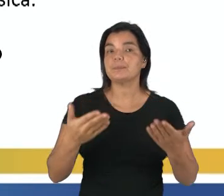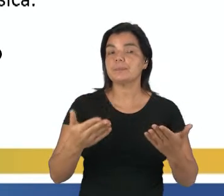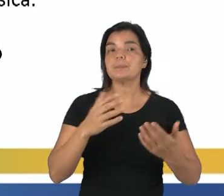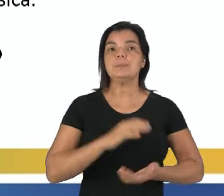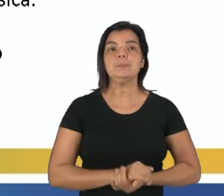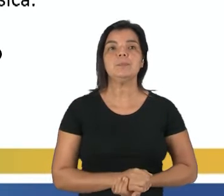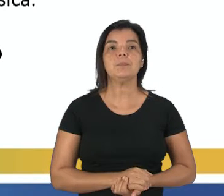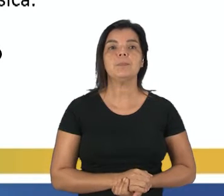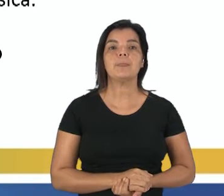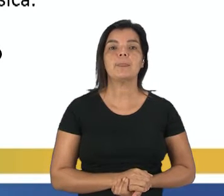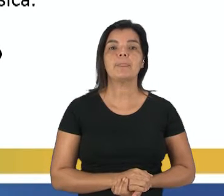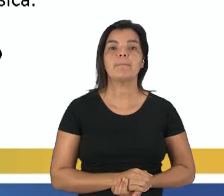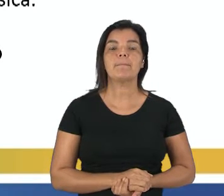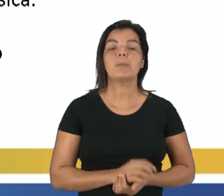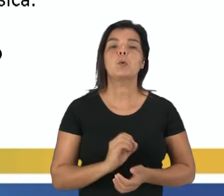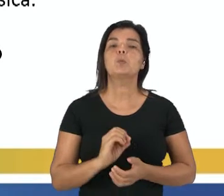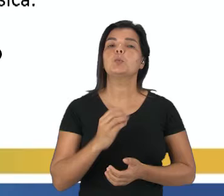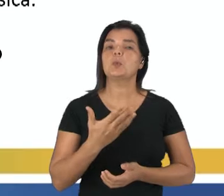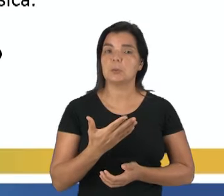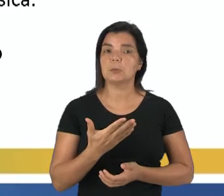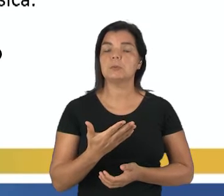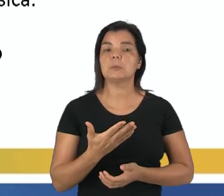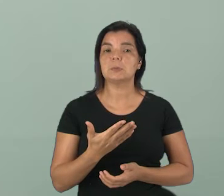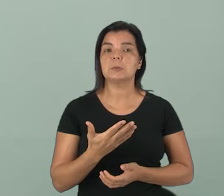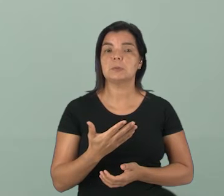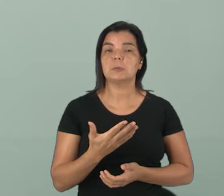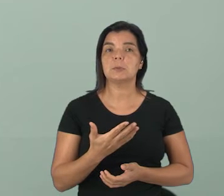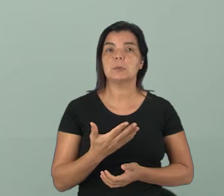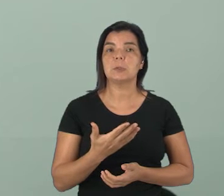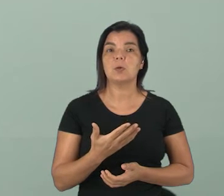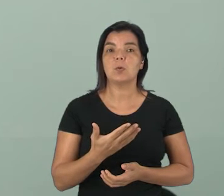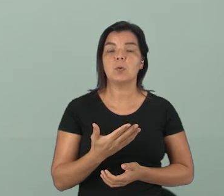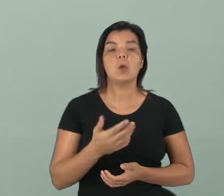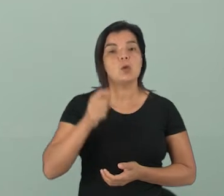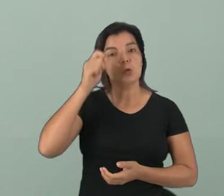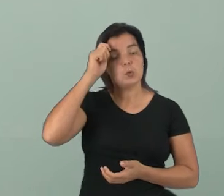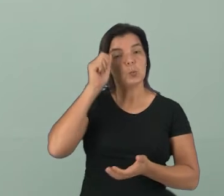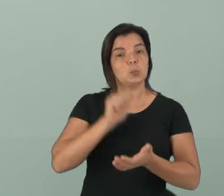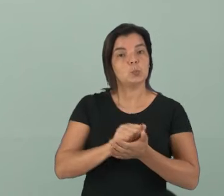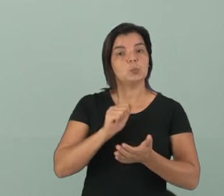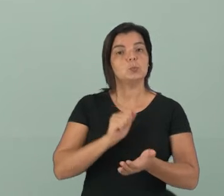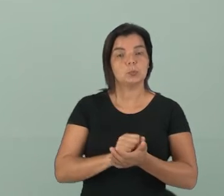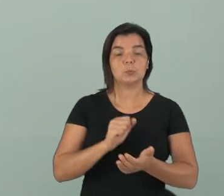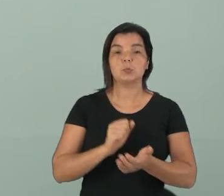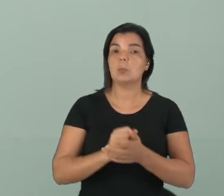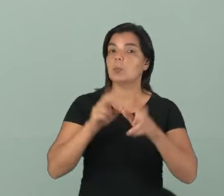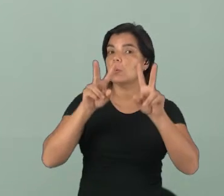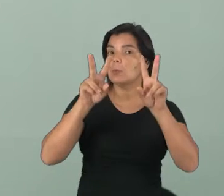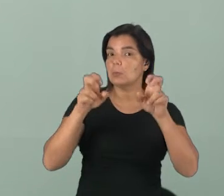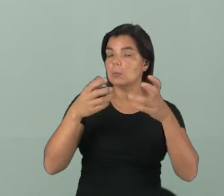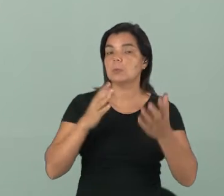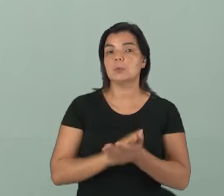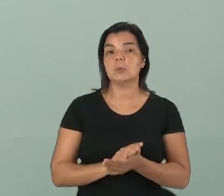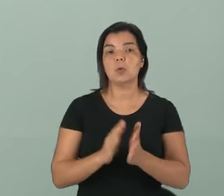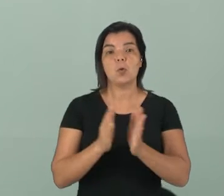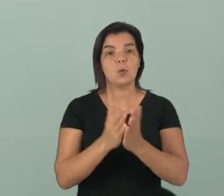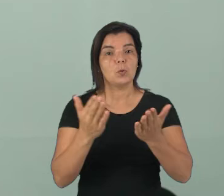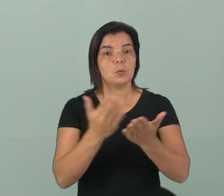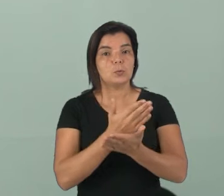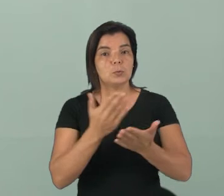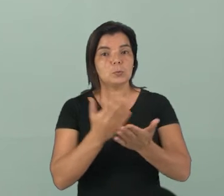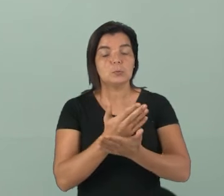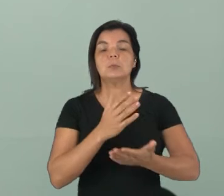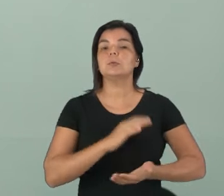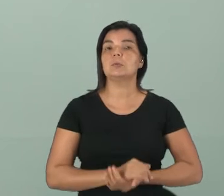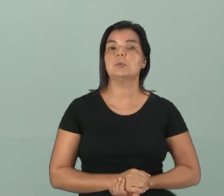aí o que está acontecendo, inclusive entre os autores que escrevem sobre esse assunto em livros didáticos, né?